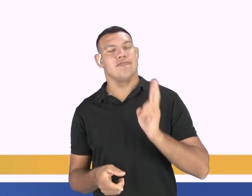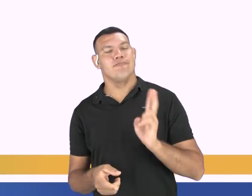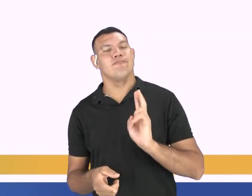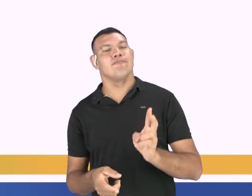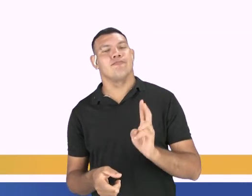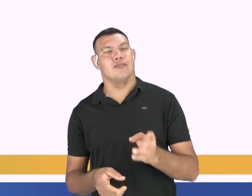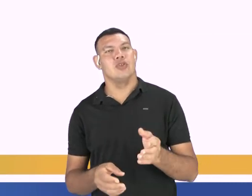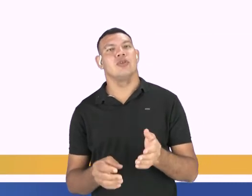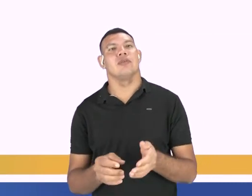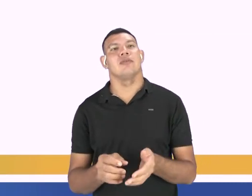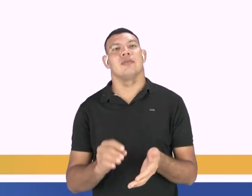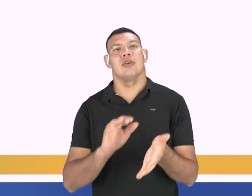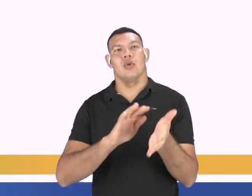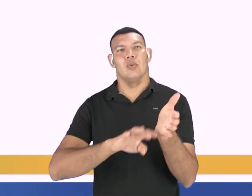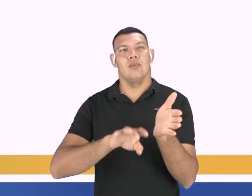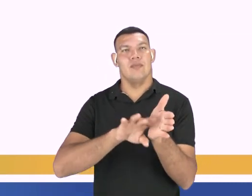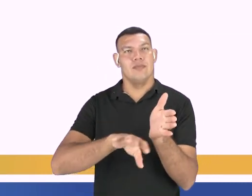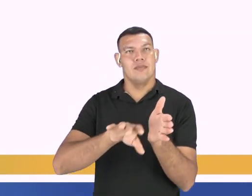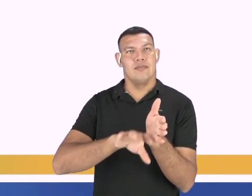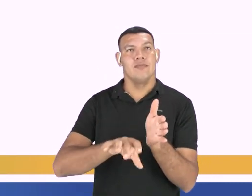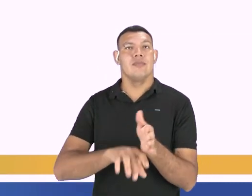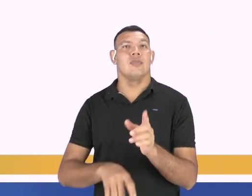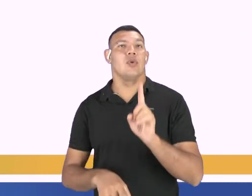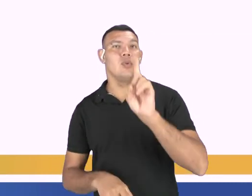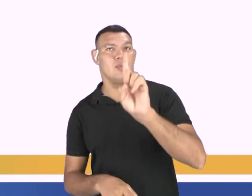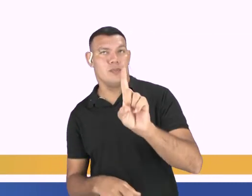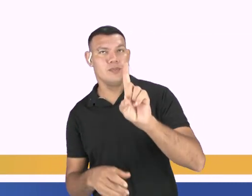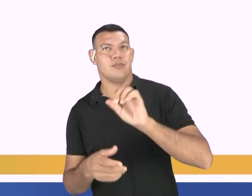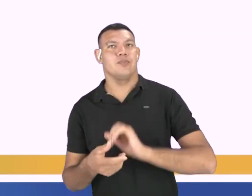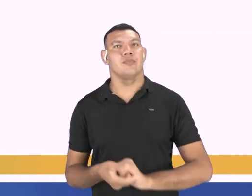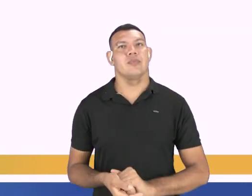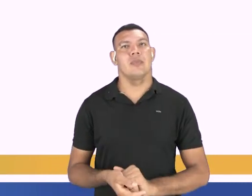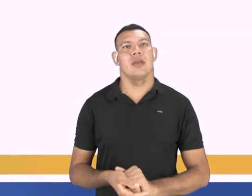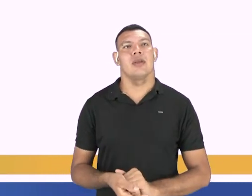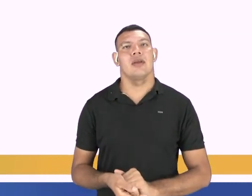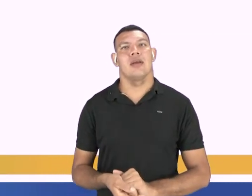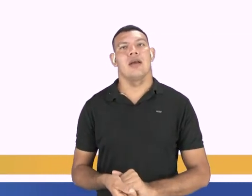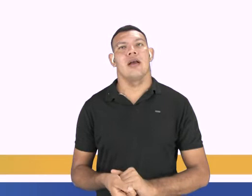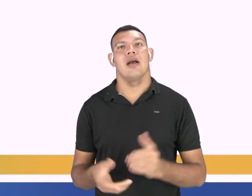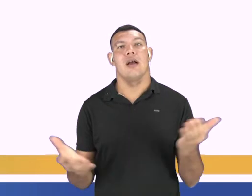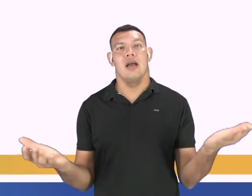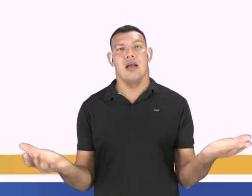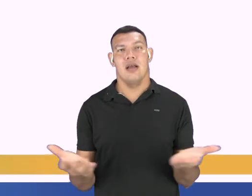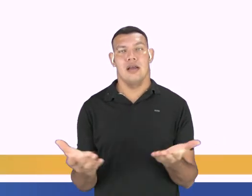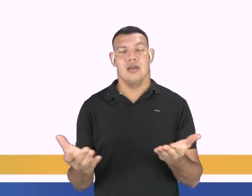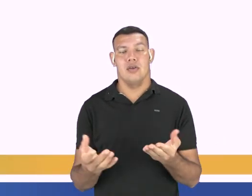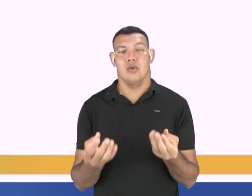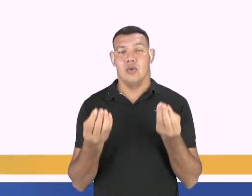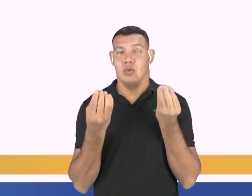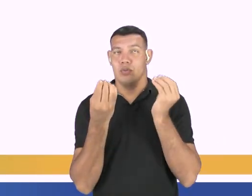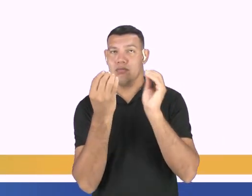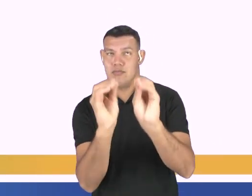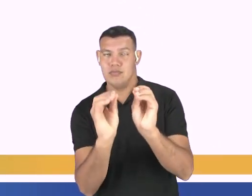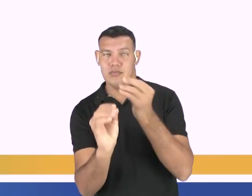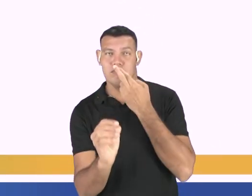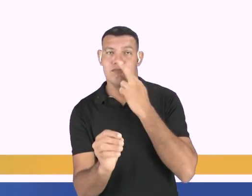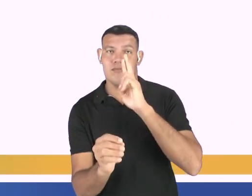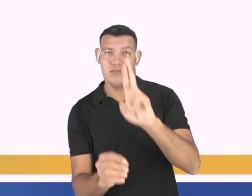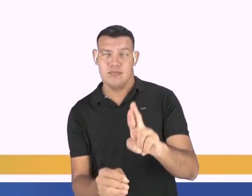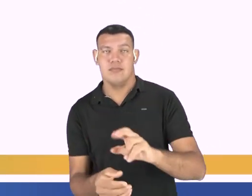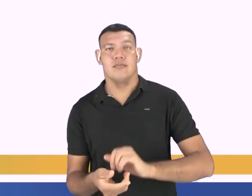mínimo múltiplo comum entre esses números e adicionaremos 1 ao resultado. Então, vamos lá.